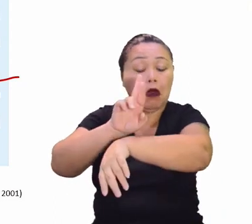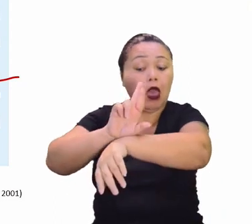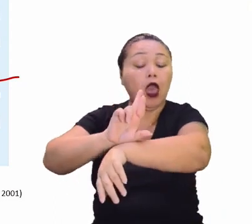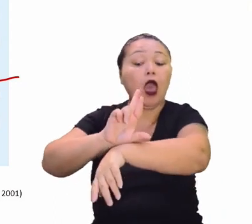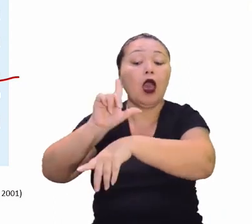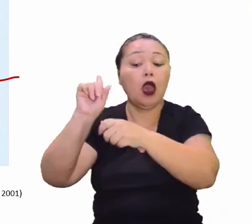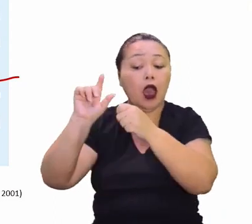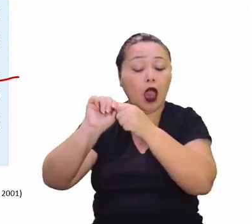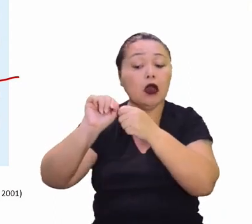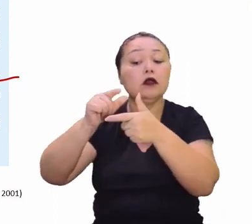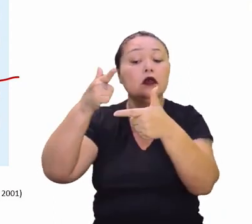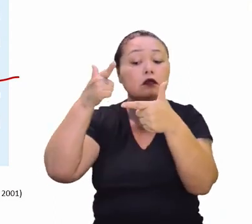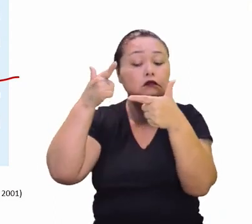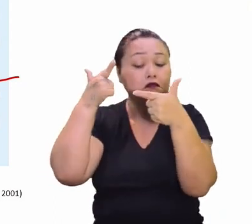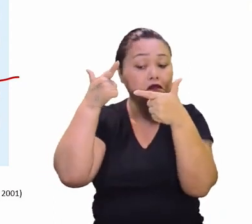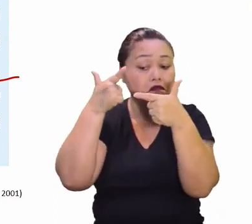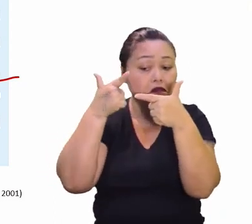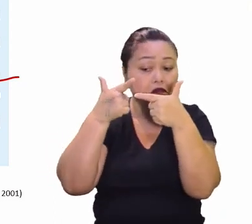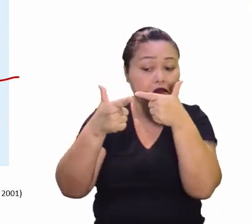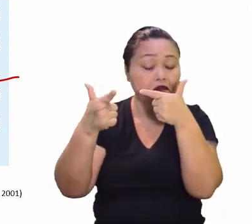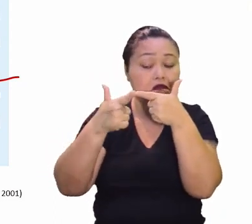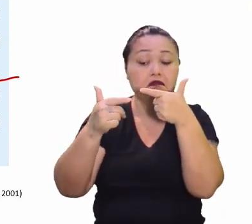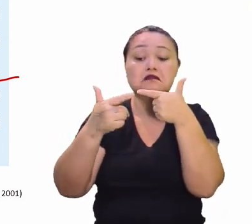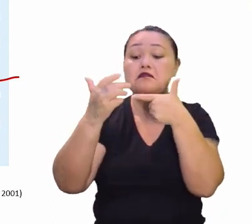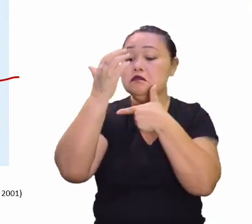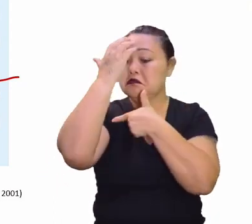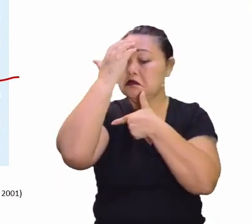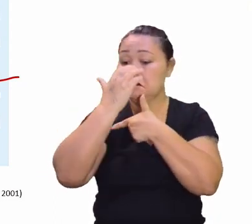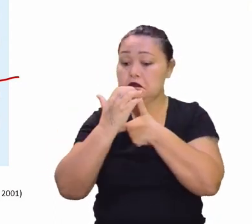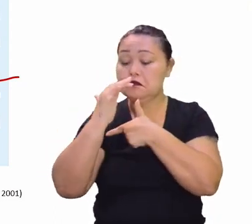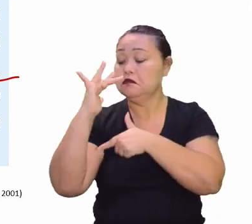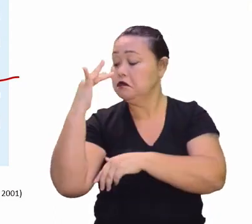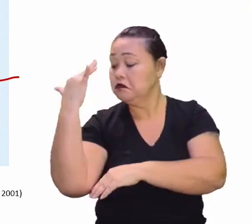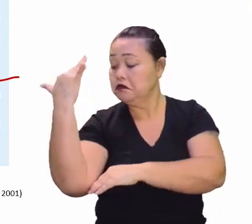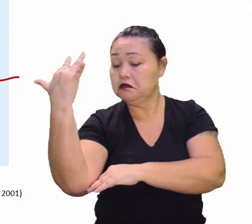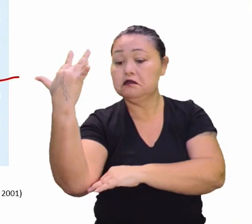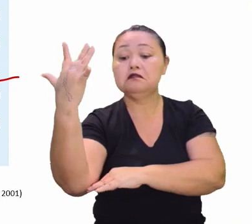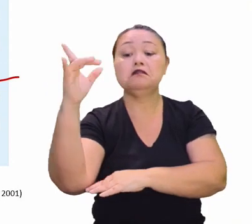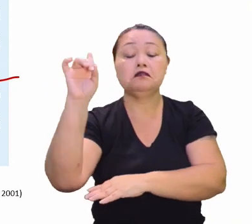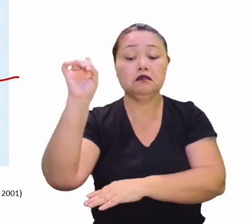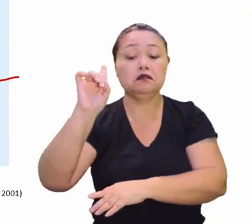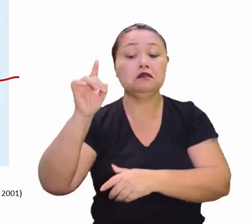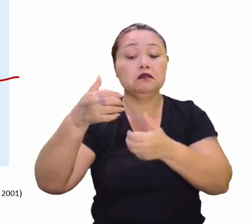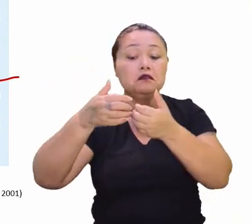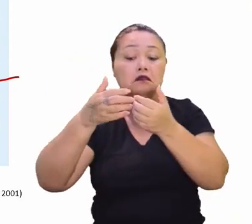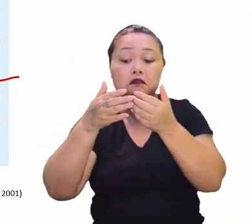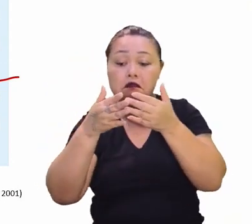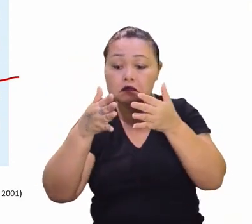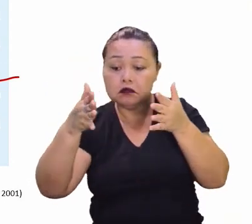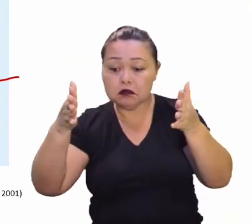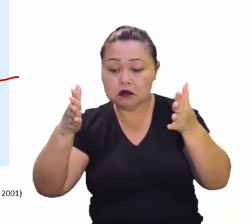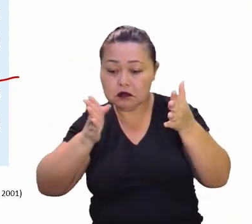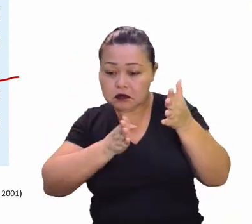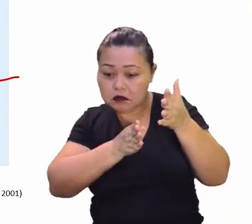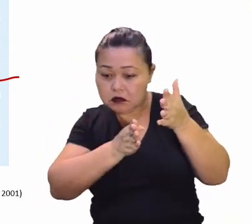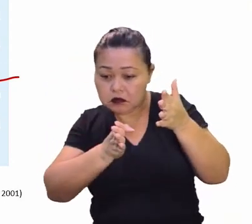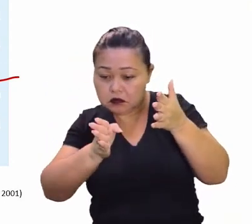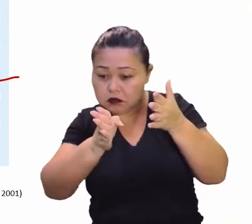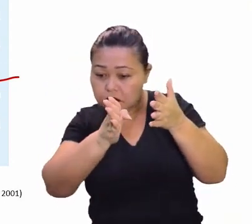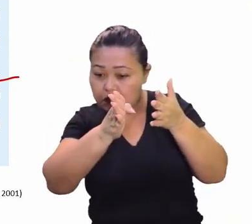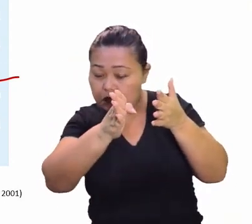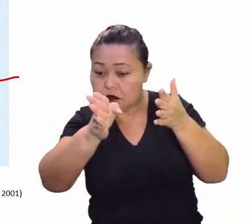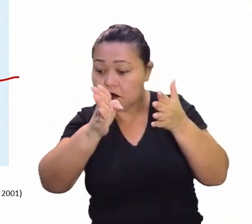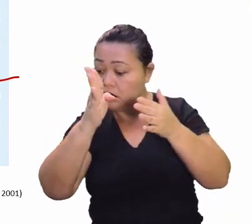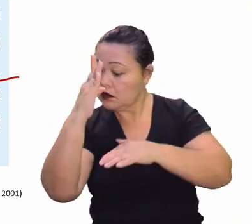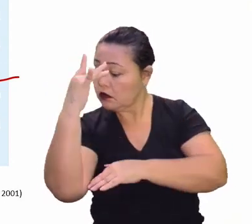ela gera um impacto ambiental muito grande. Hein? Muito grande, não é isso? Exatamente. Abrir uma BR, ele gera